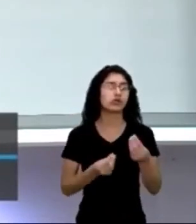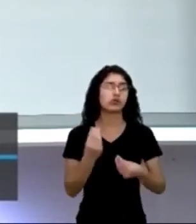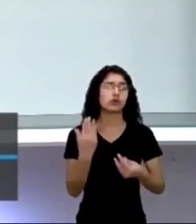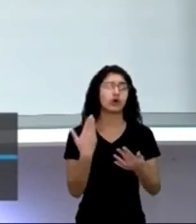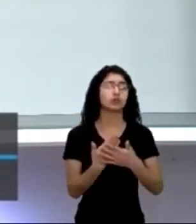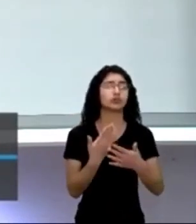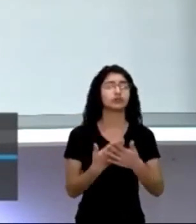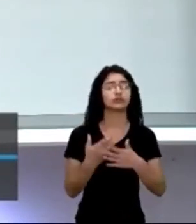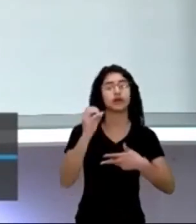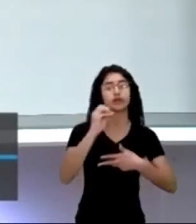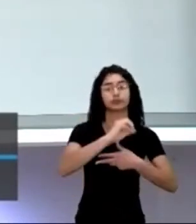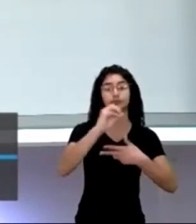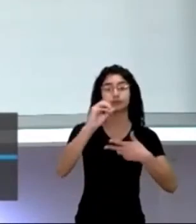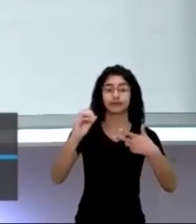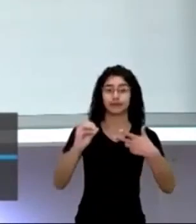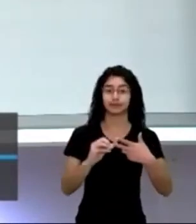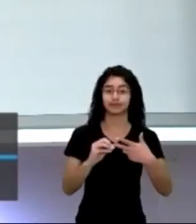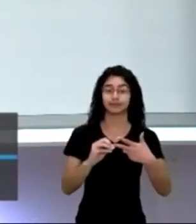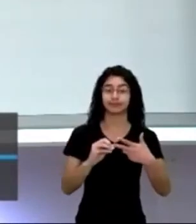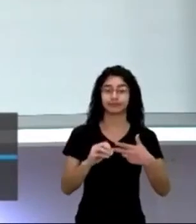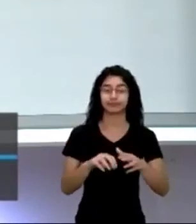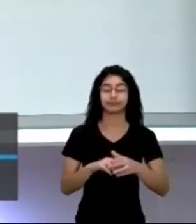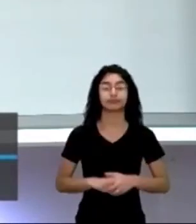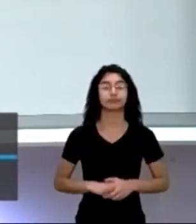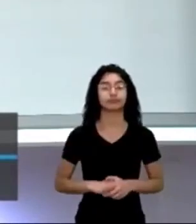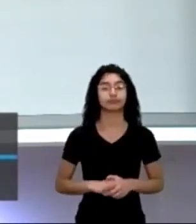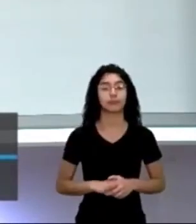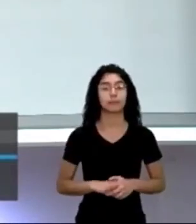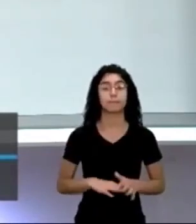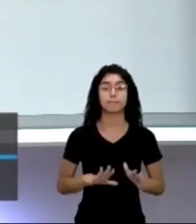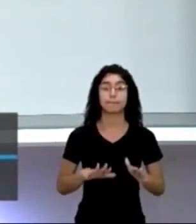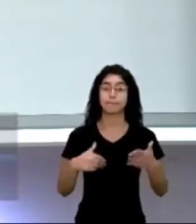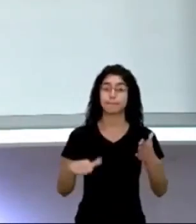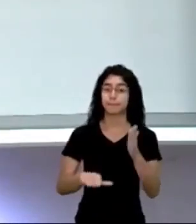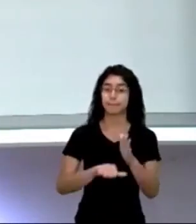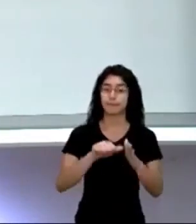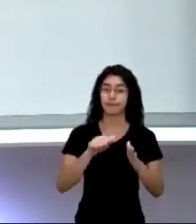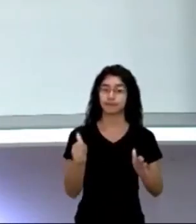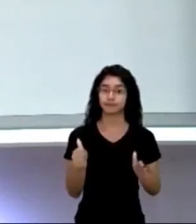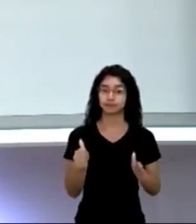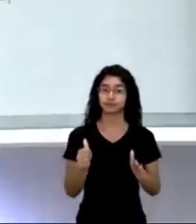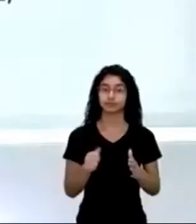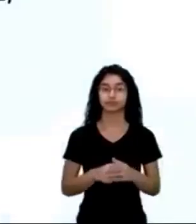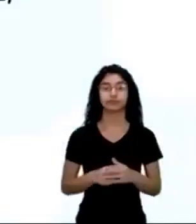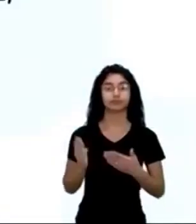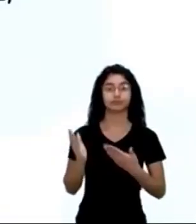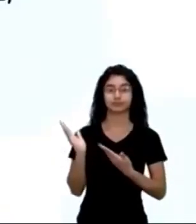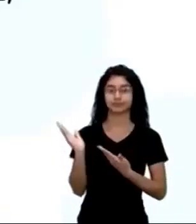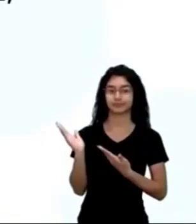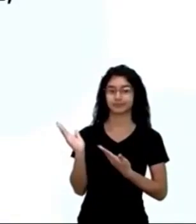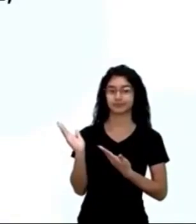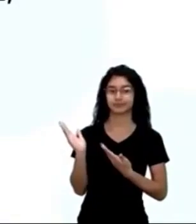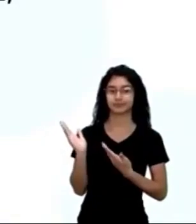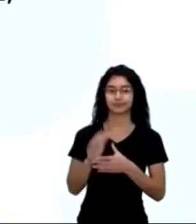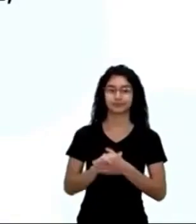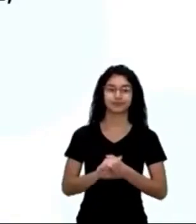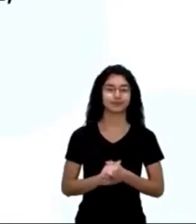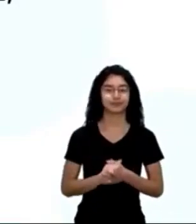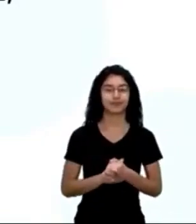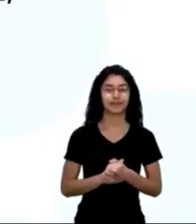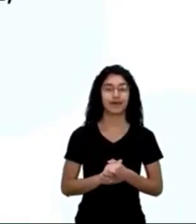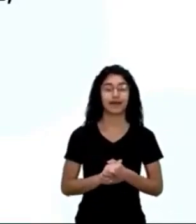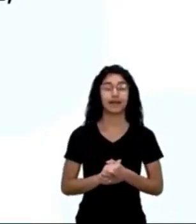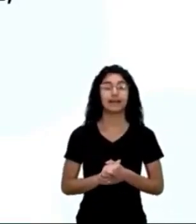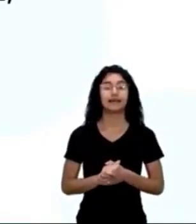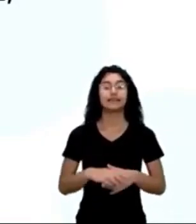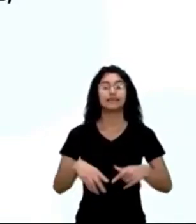aí para o Enem, né? Tá chegando aí o Enem. Então a primeira coisa, ó, vai aparecer para você aí na tela. Aceite o desafio de